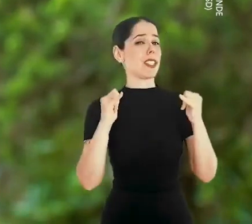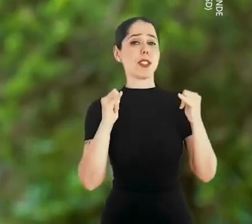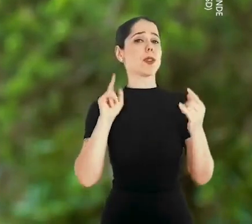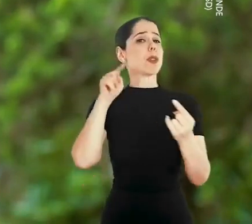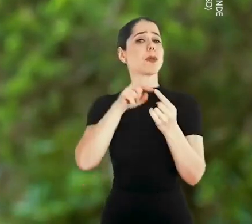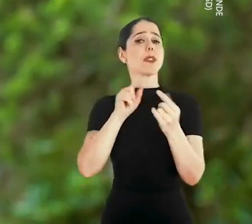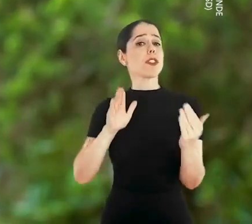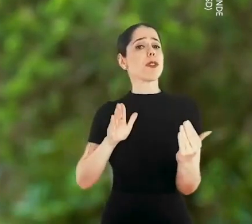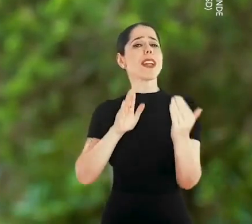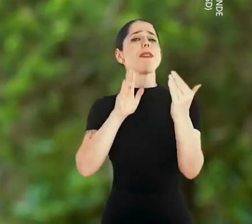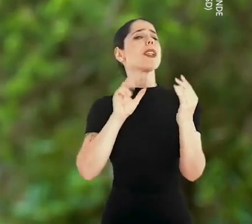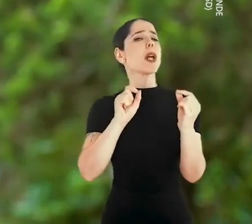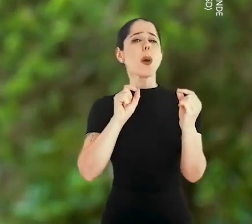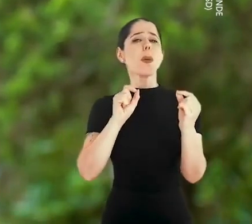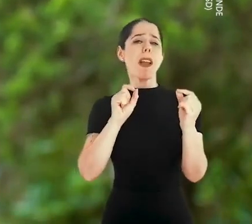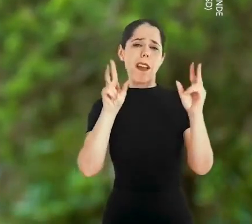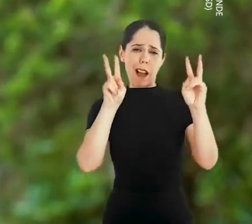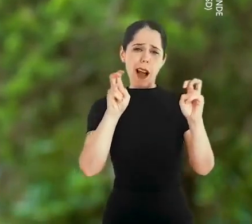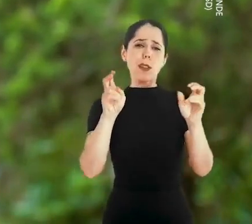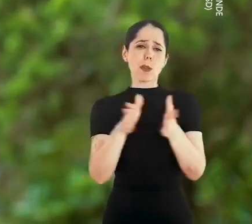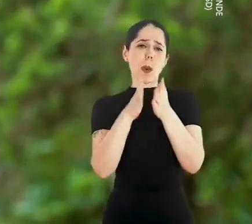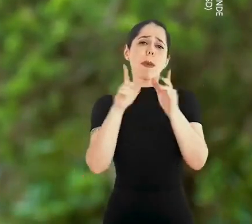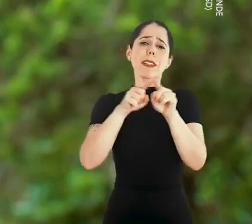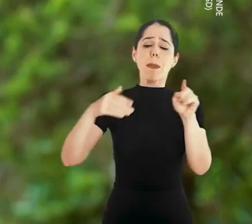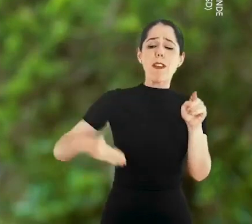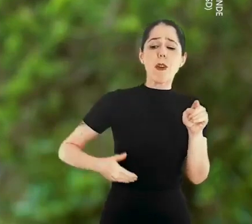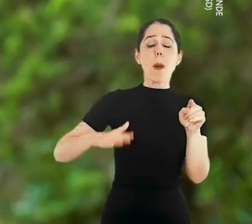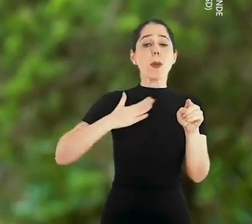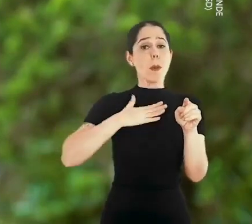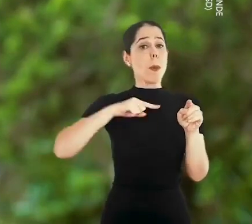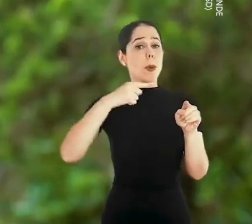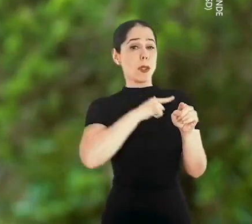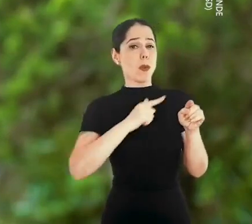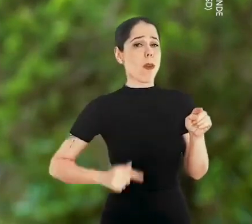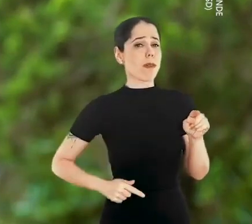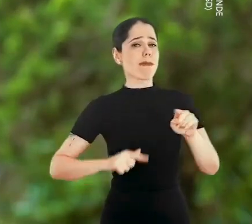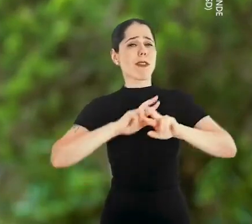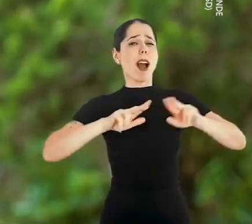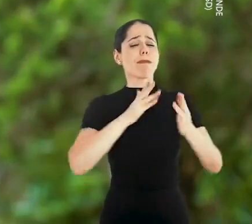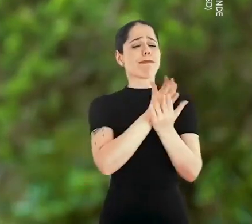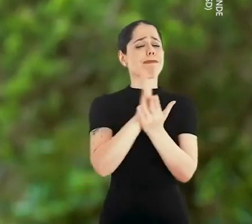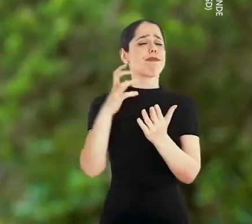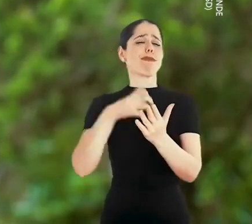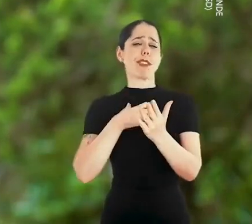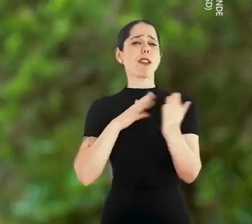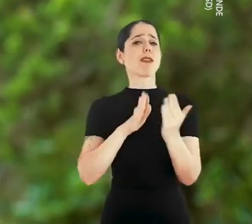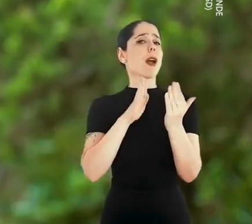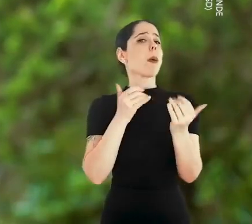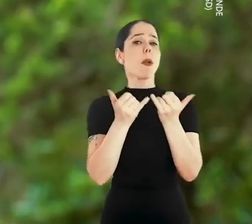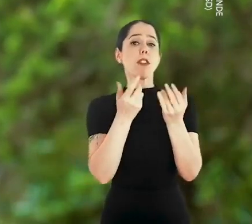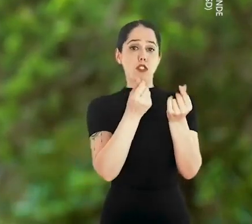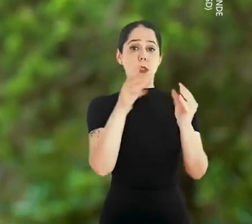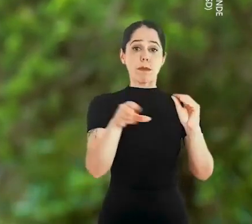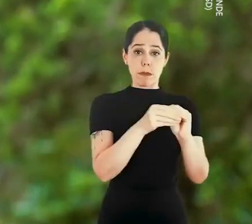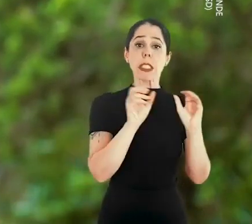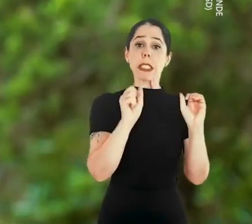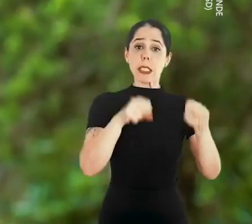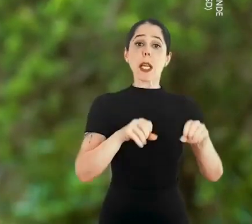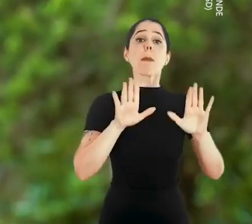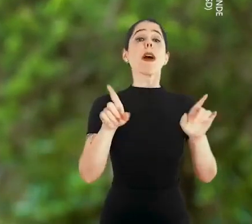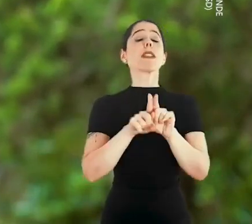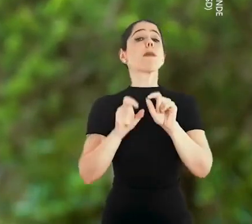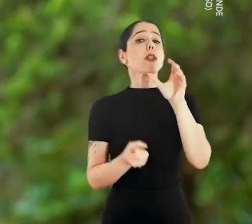toda a energia para enfrentar a pobreza e a fome no meu próximo mandato, nas várias dimensões desse enfrentamento. Com renda complementar,